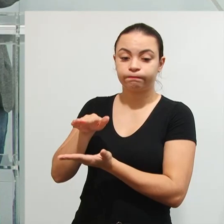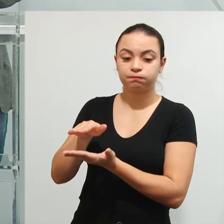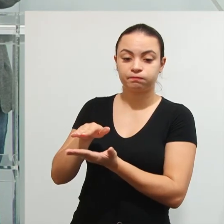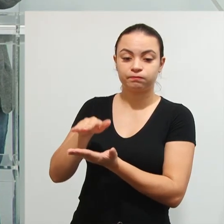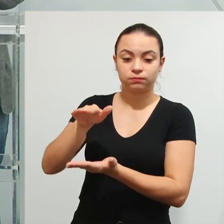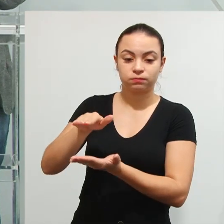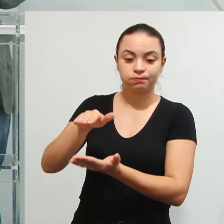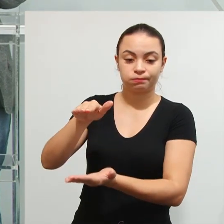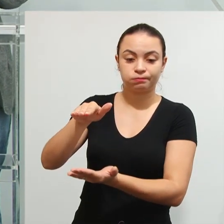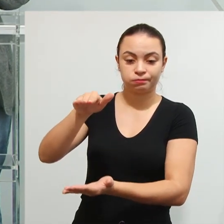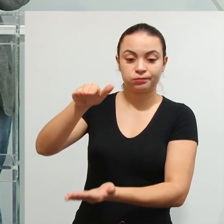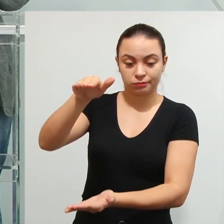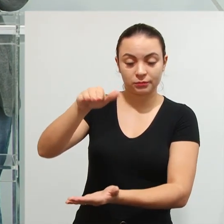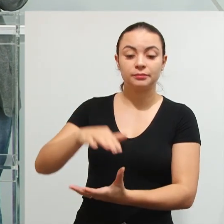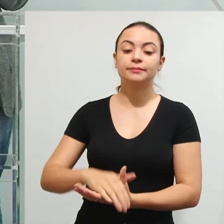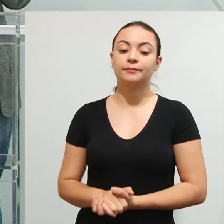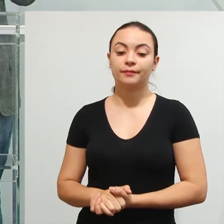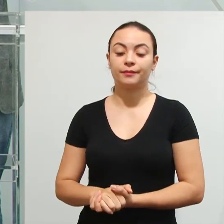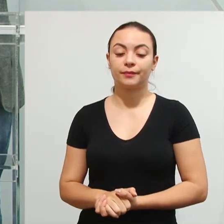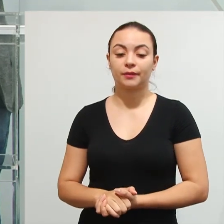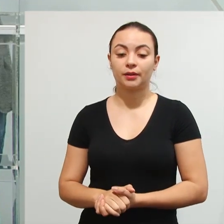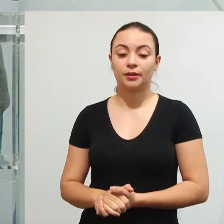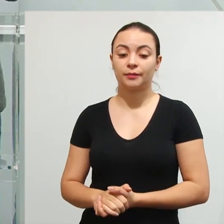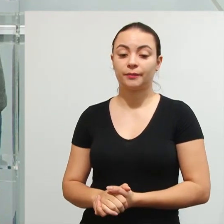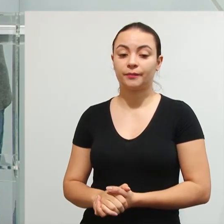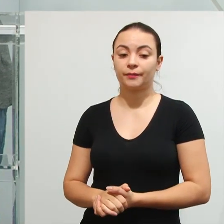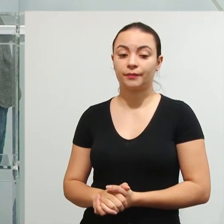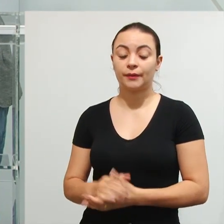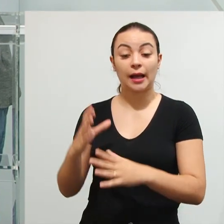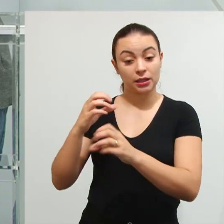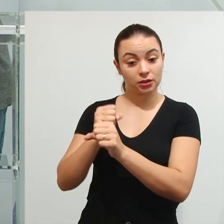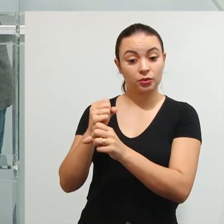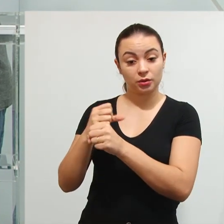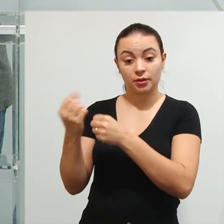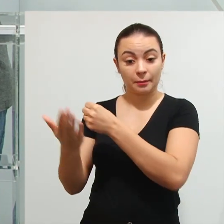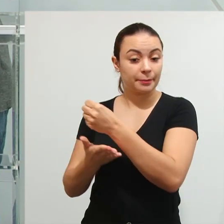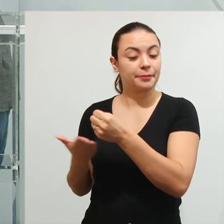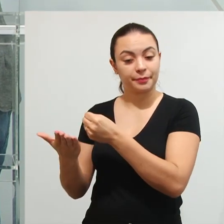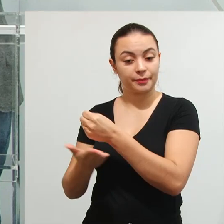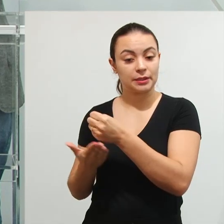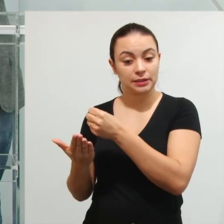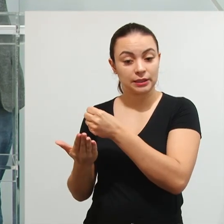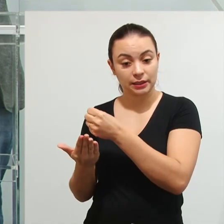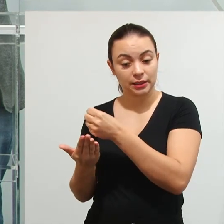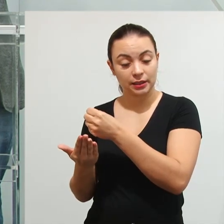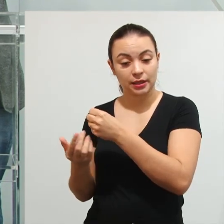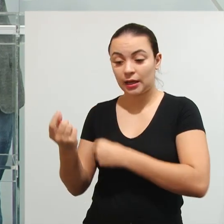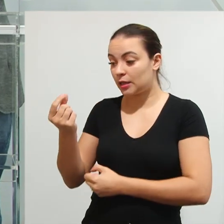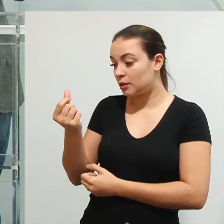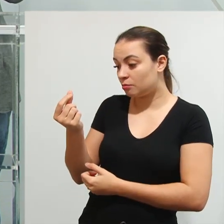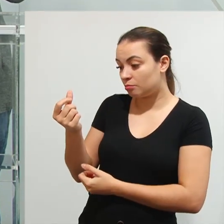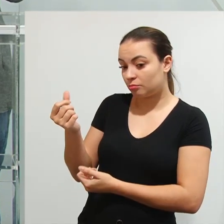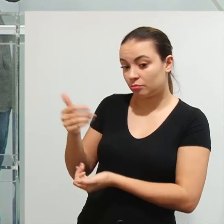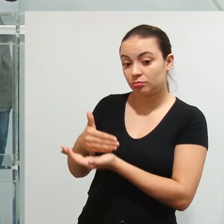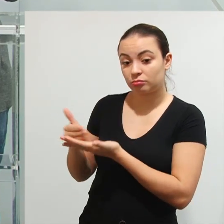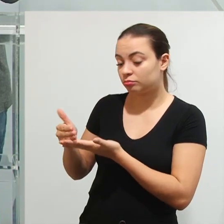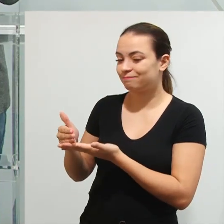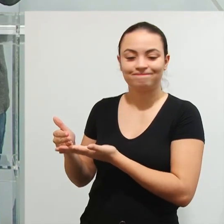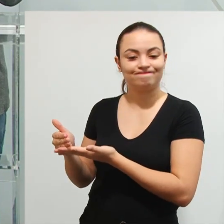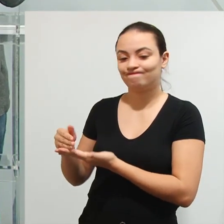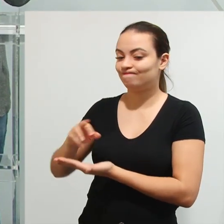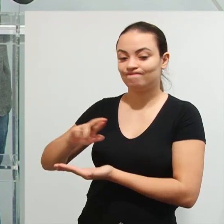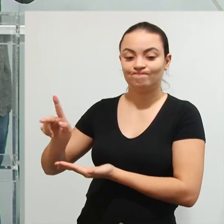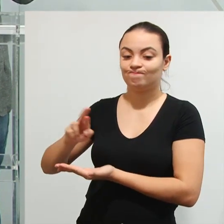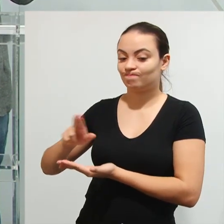que 24% ao ano em juros compostos porque no mês seguinte eu tenho o efeito do juros sobre juros e eu preciso